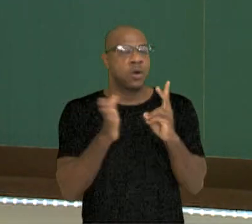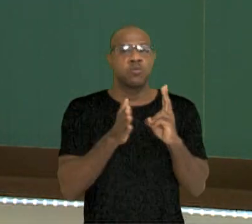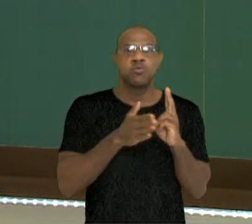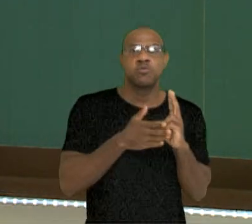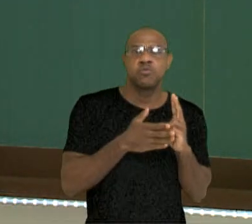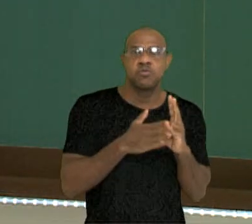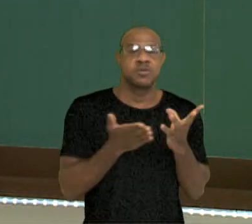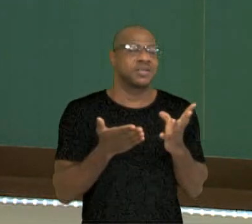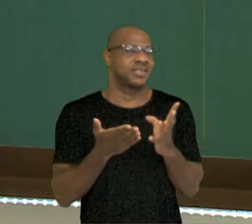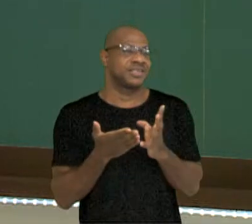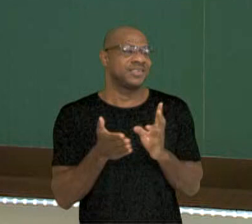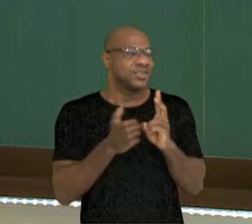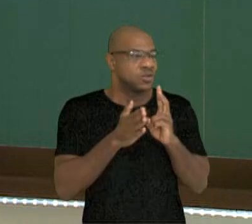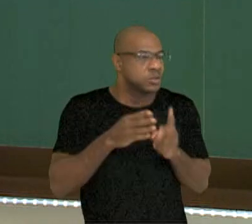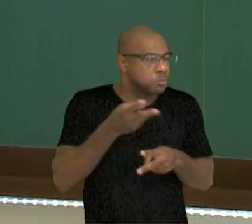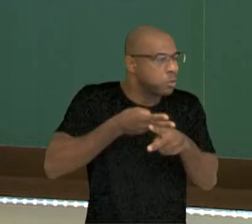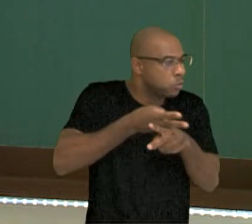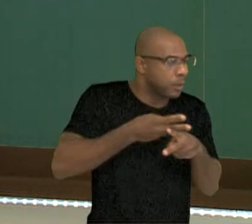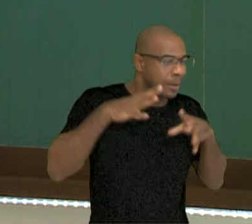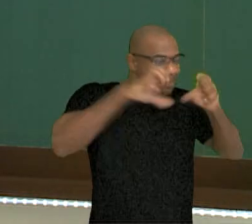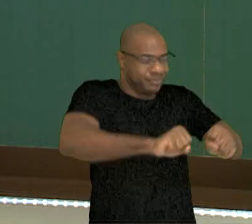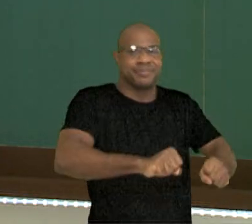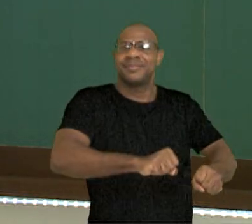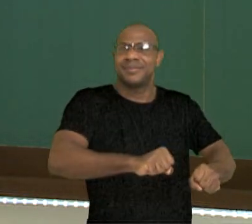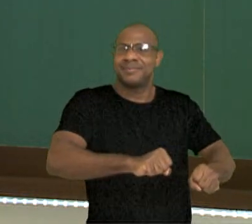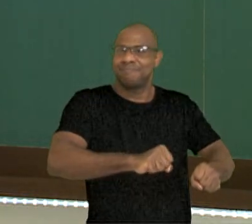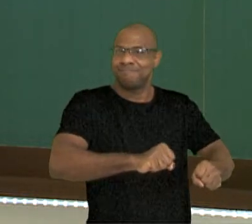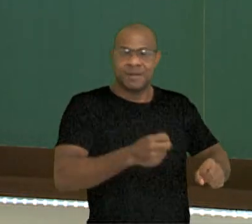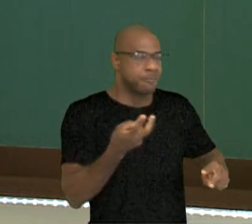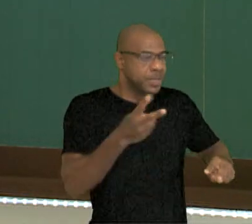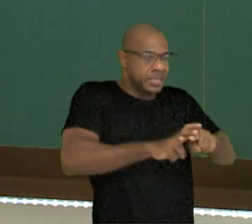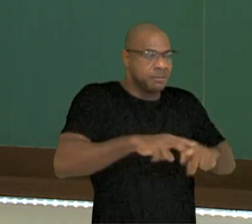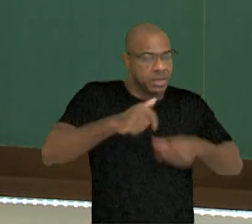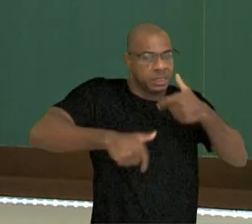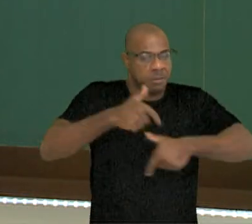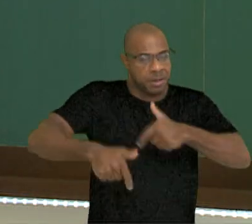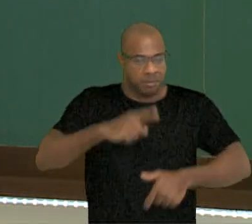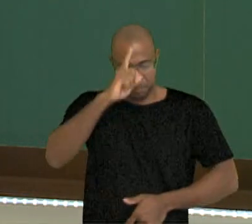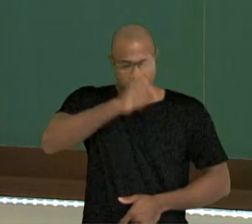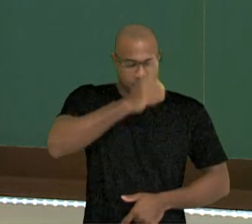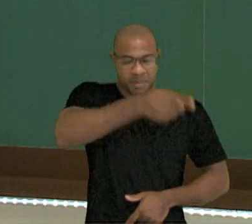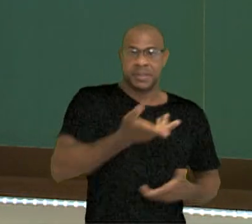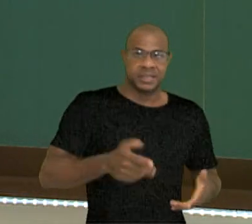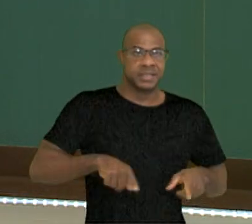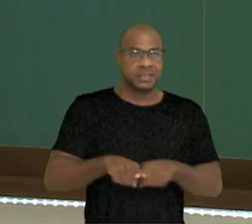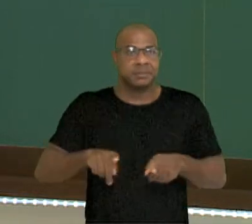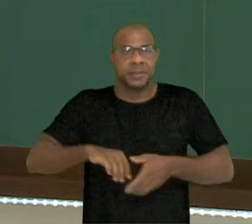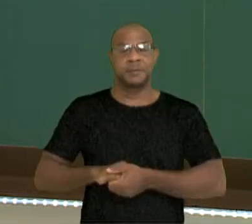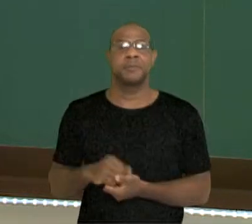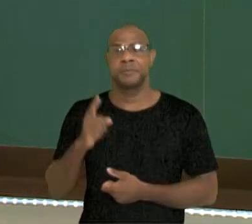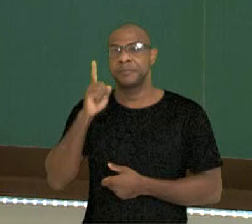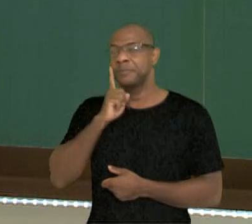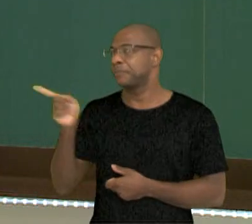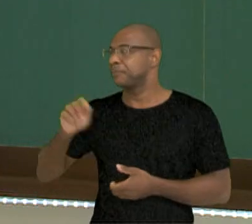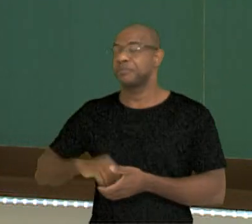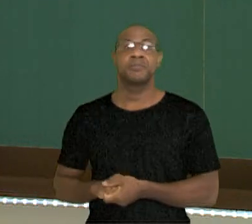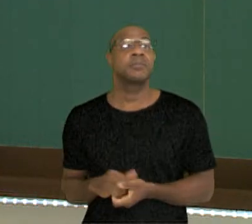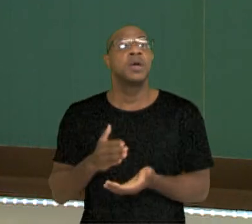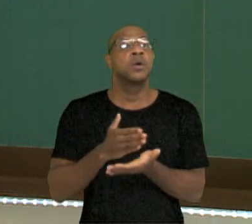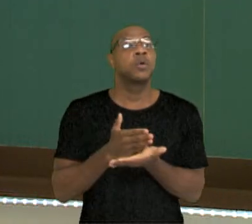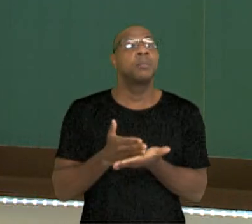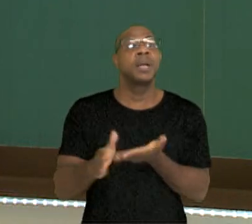cana-de-açúcar. Então tudo isso era feito por eles, né? A ocupação acontece a oeste do Tratado de Tordesilhas. Então aqui já